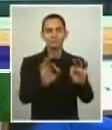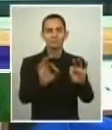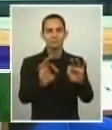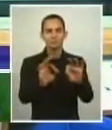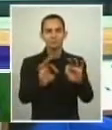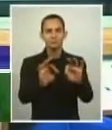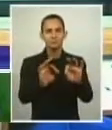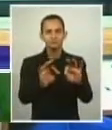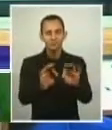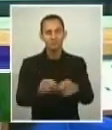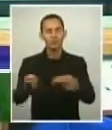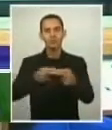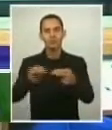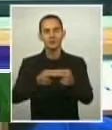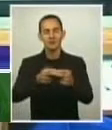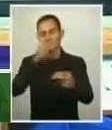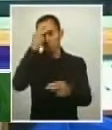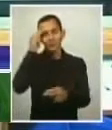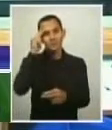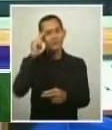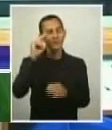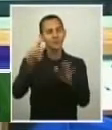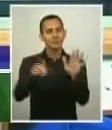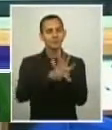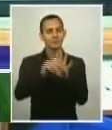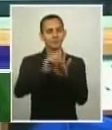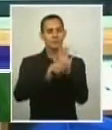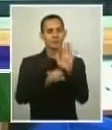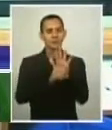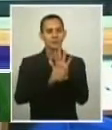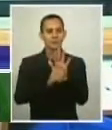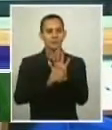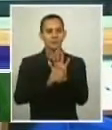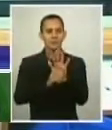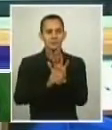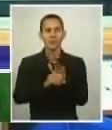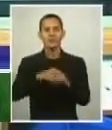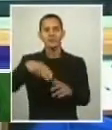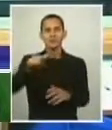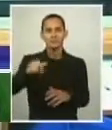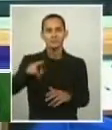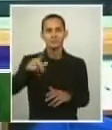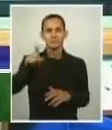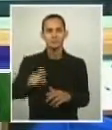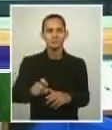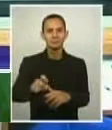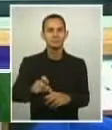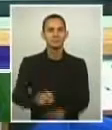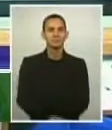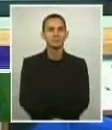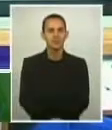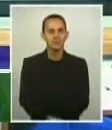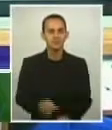posteriormente utilizado por autores no século 19 uma Artes o